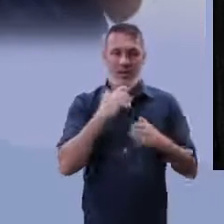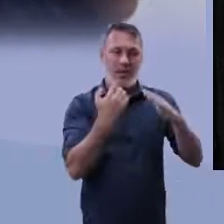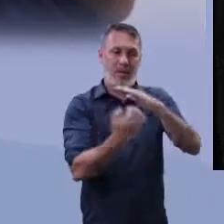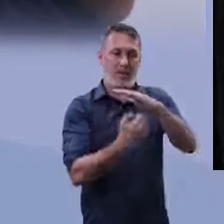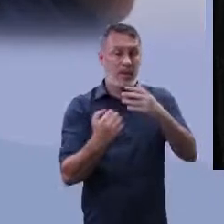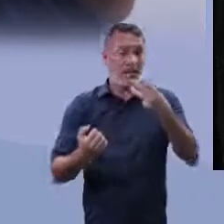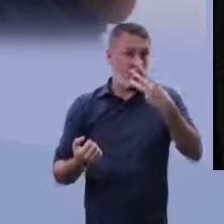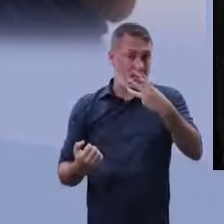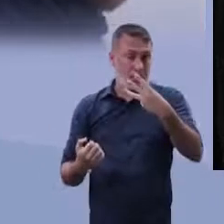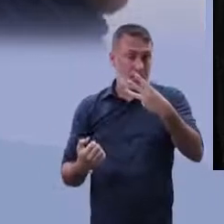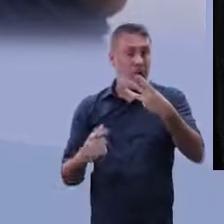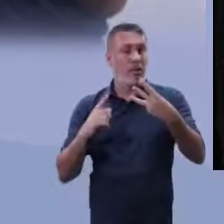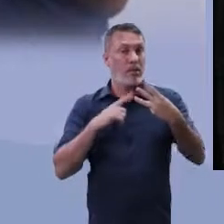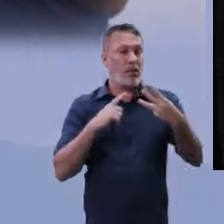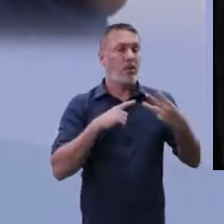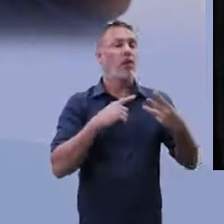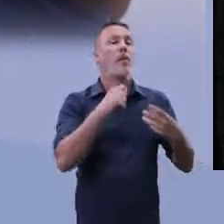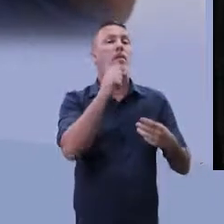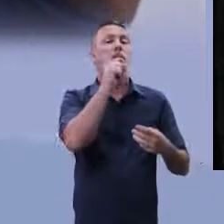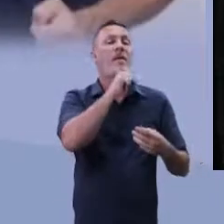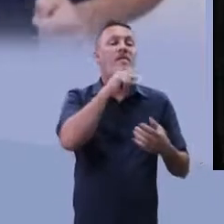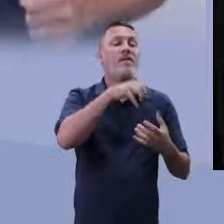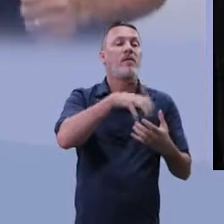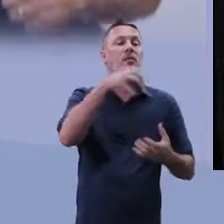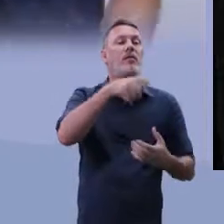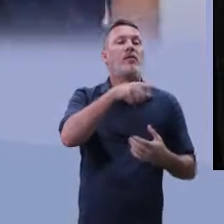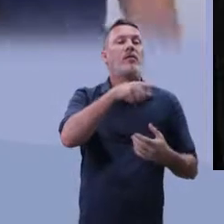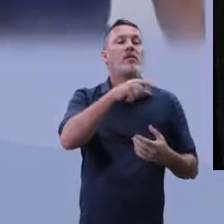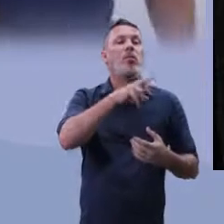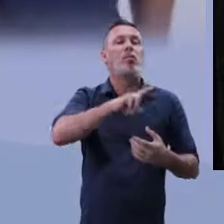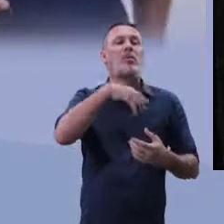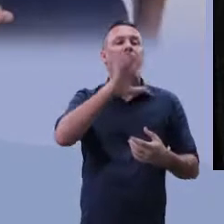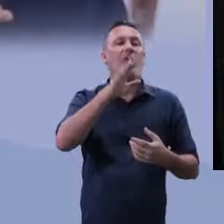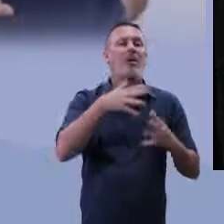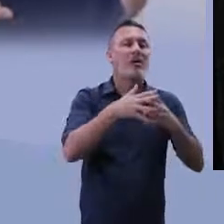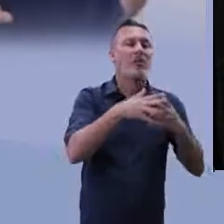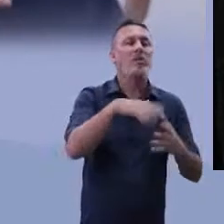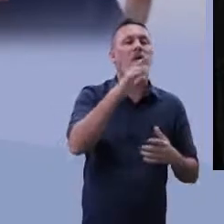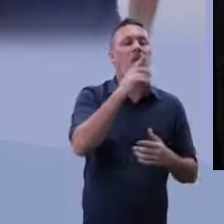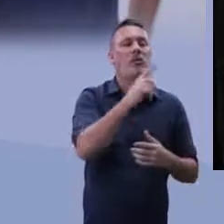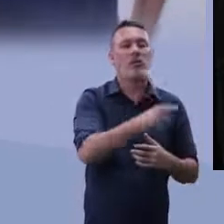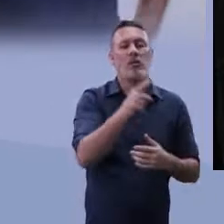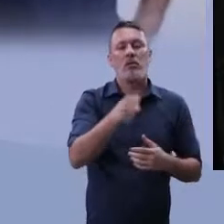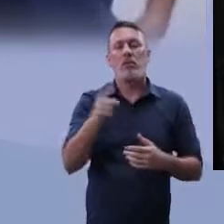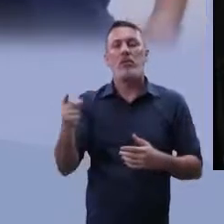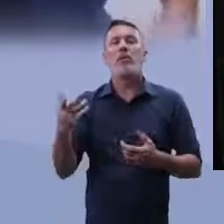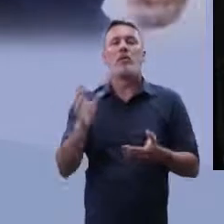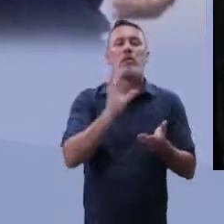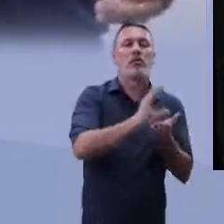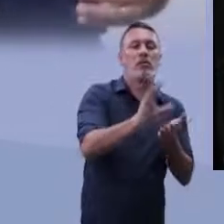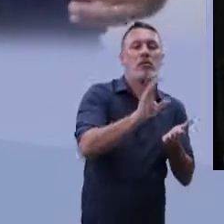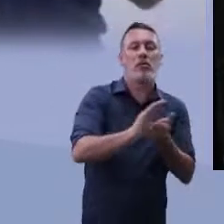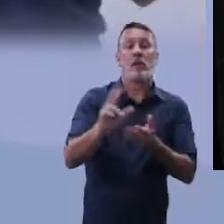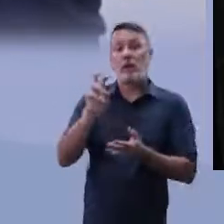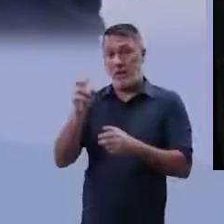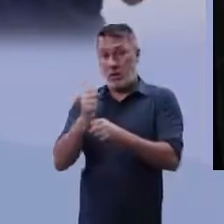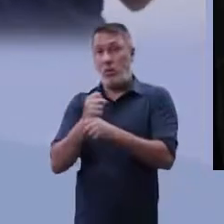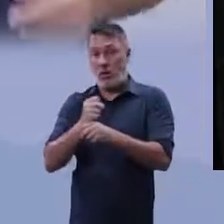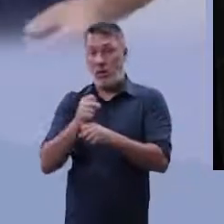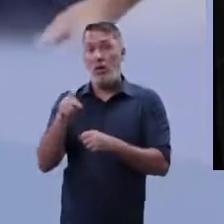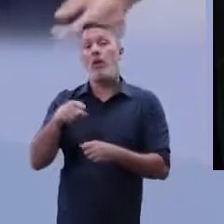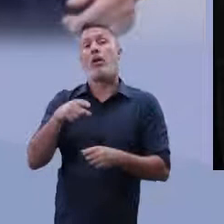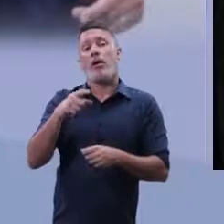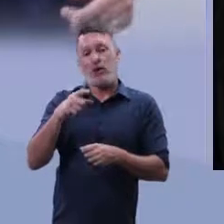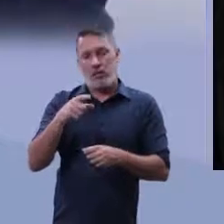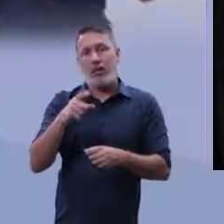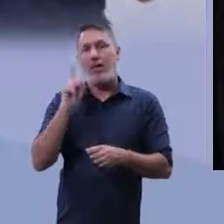Quanto receberá a empresa que cadastrou a máquina com maior idade de uso? Com maior idade de uso,